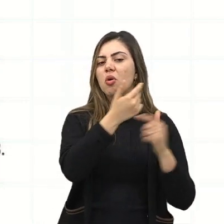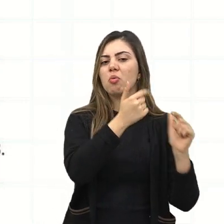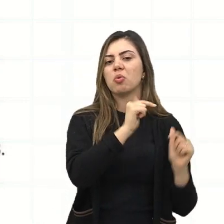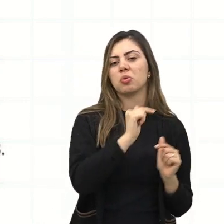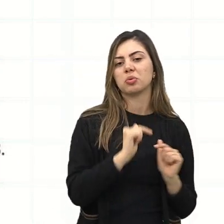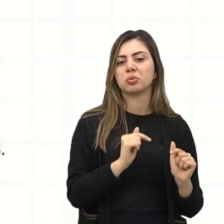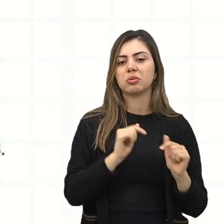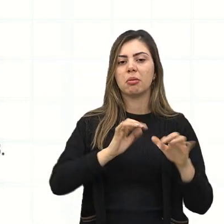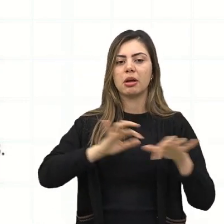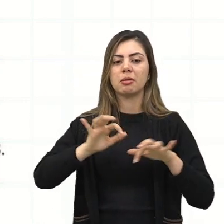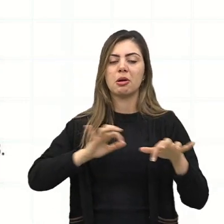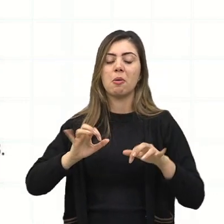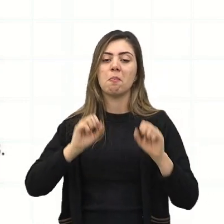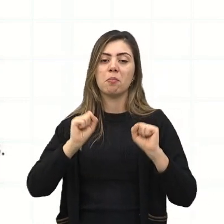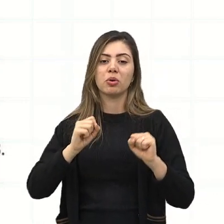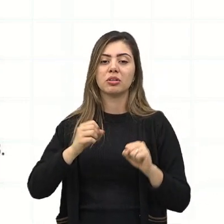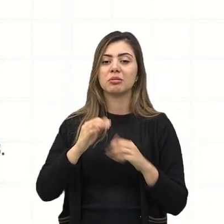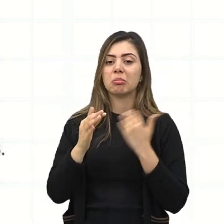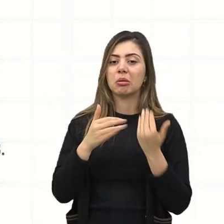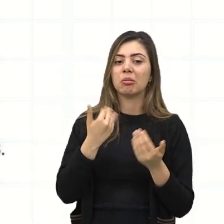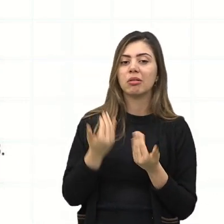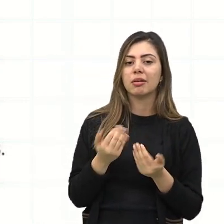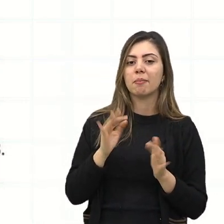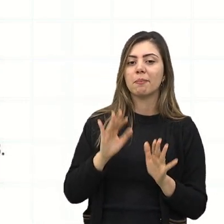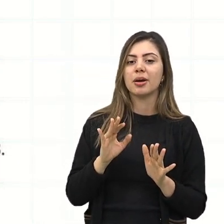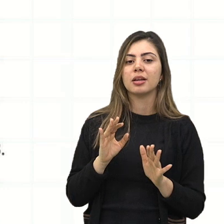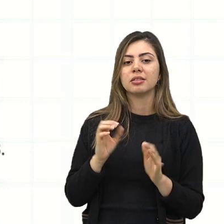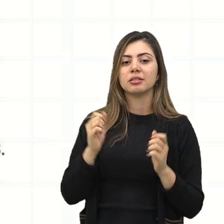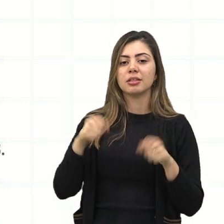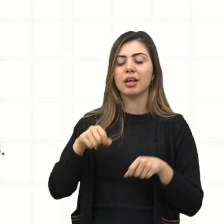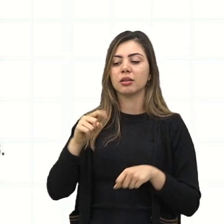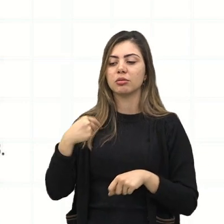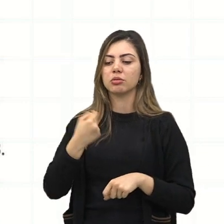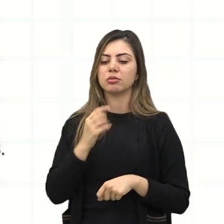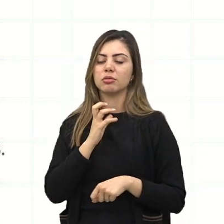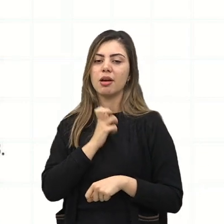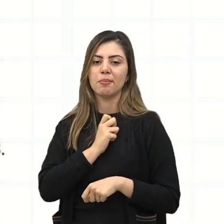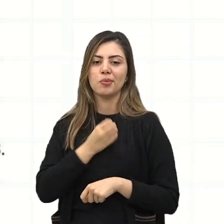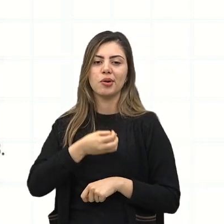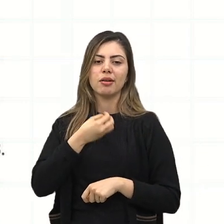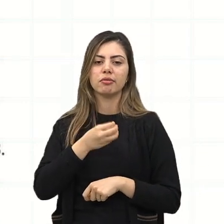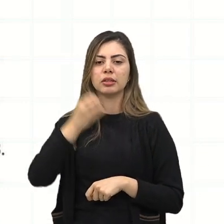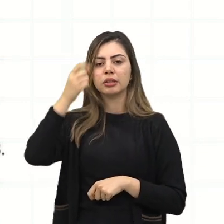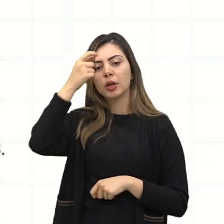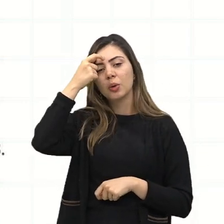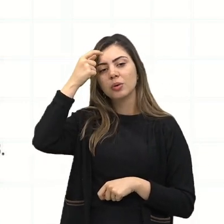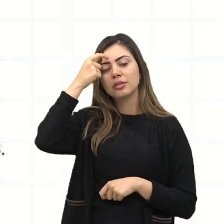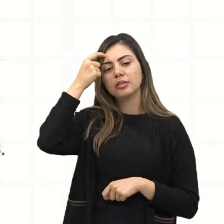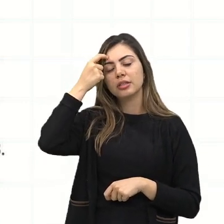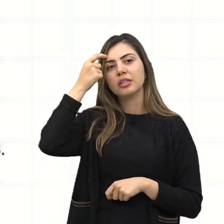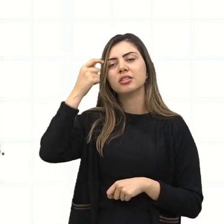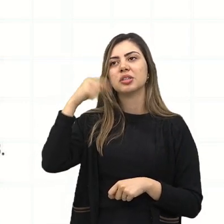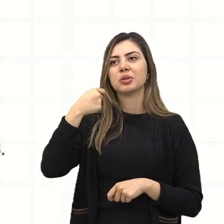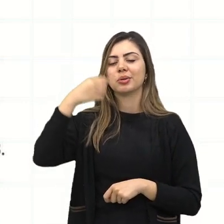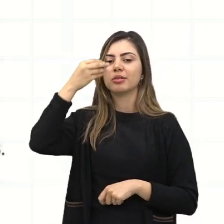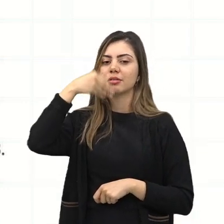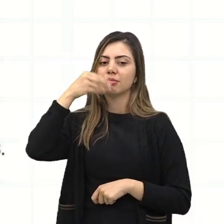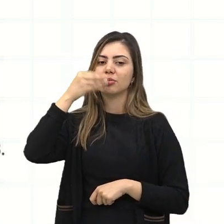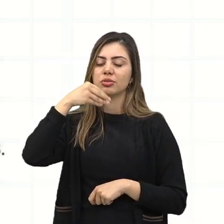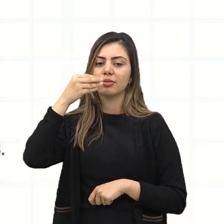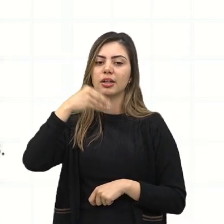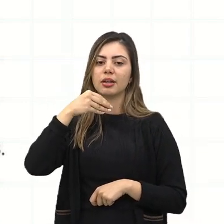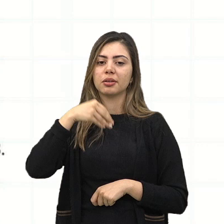própria vida. Sua ocorrência só pode tornar as pessoas mais amantes da vida e mais conscientes de sua espantosa